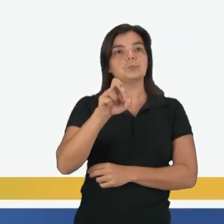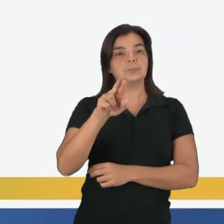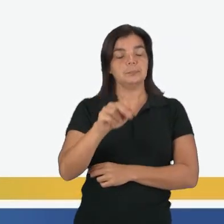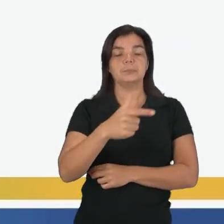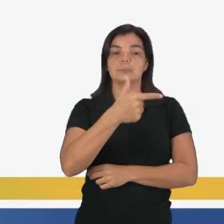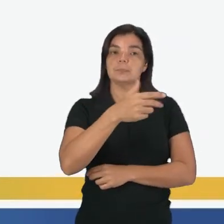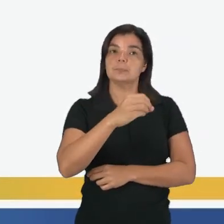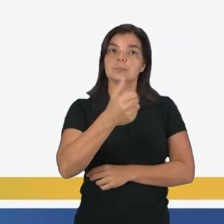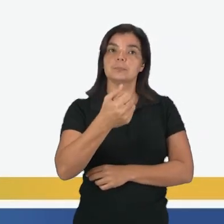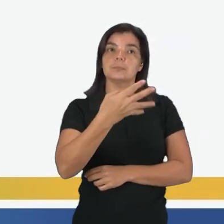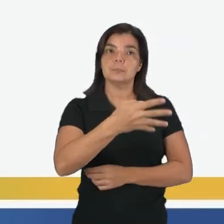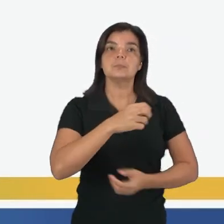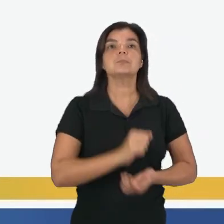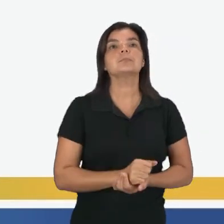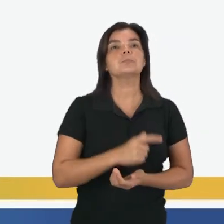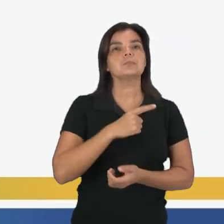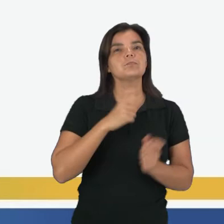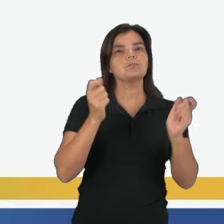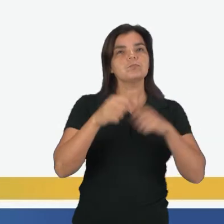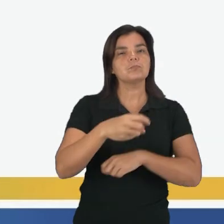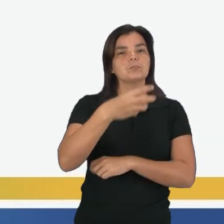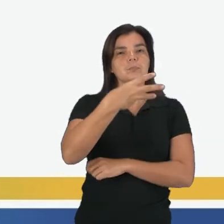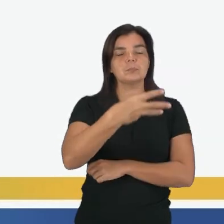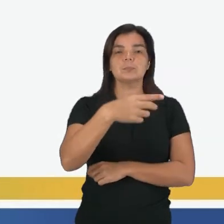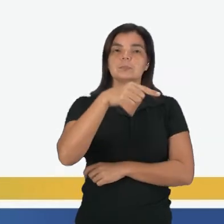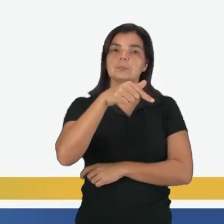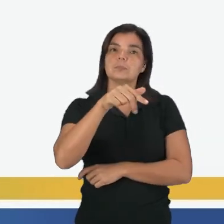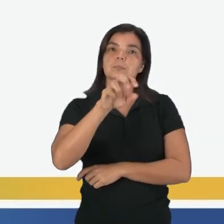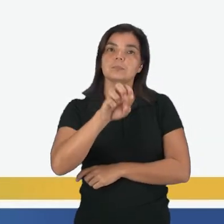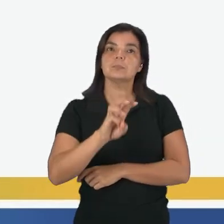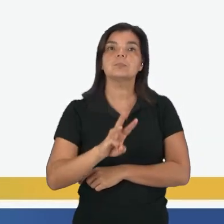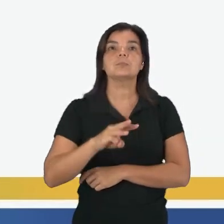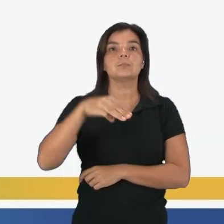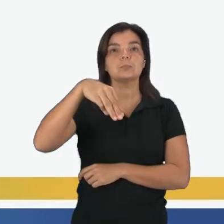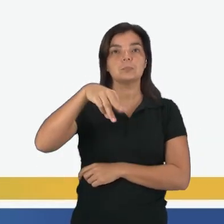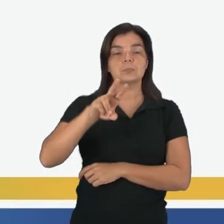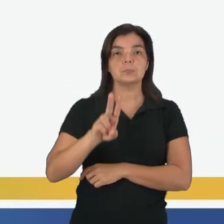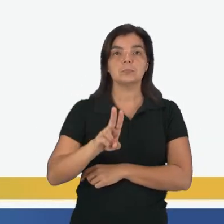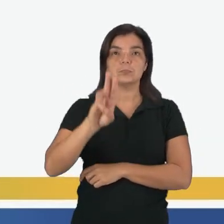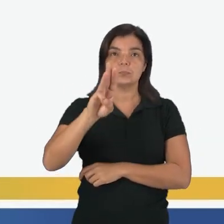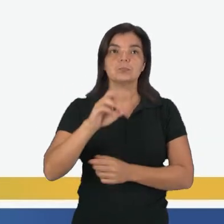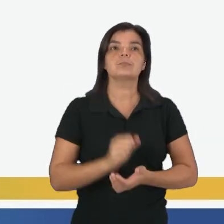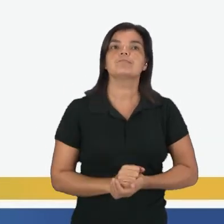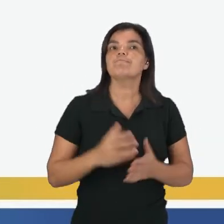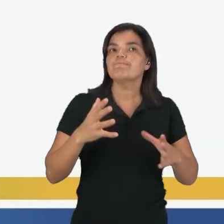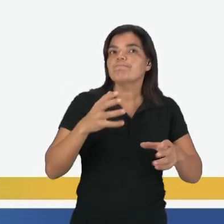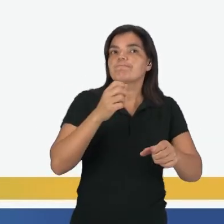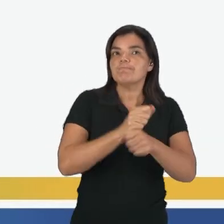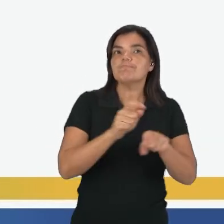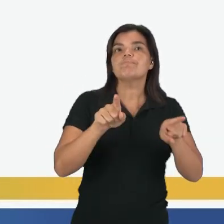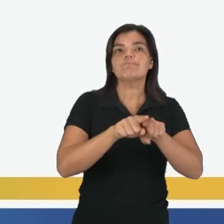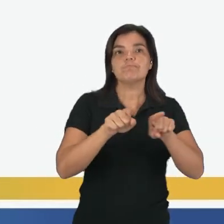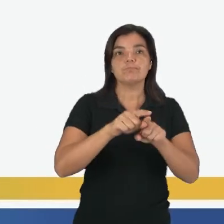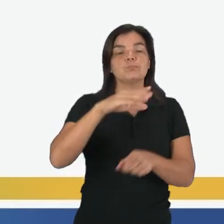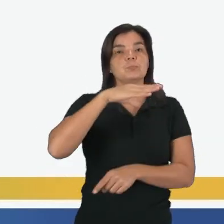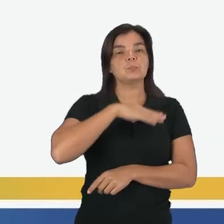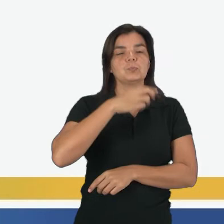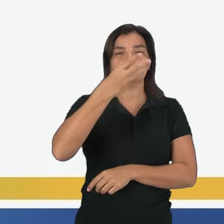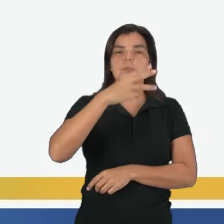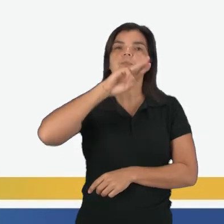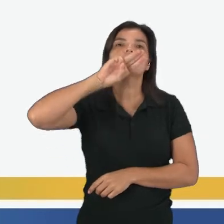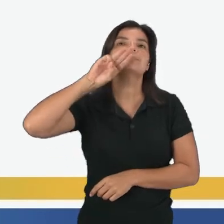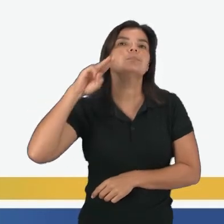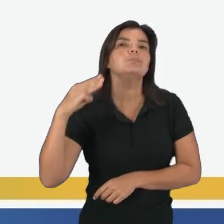em 2014, terá capacidade para gerar 375 megawatts, total suficiente para abastecer uma cidade